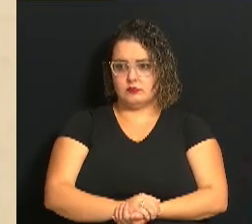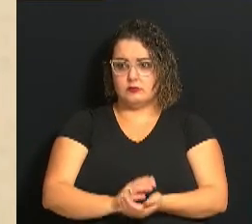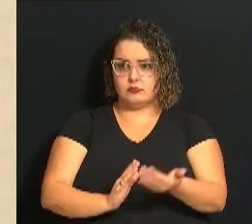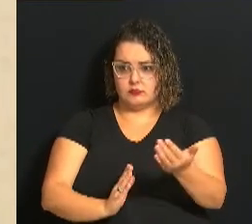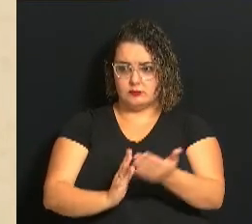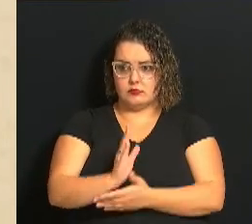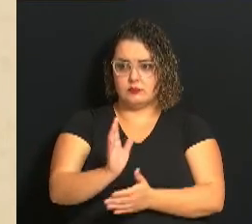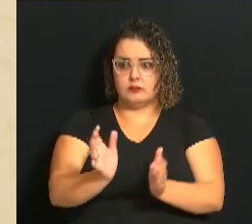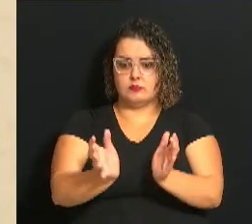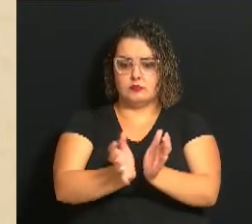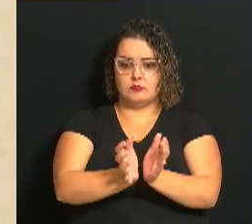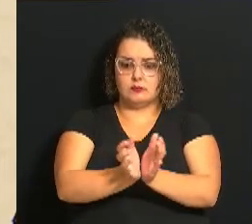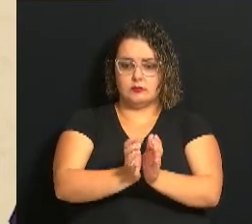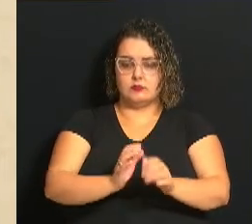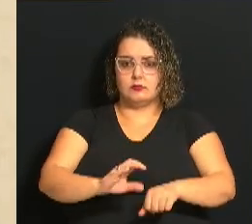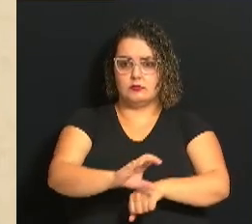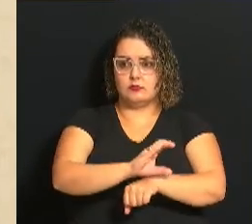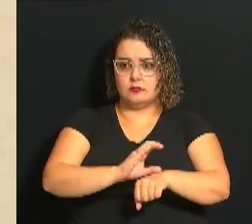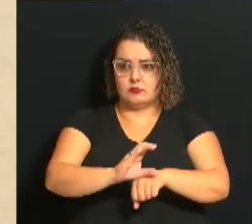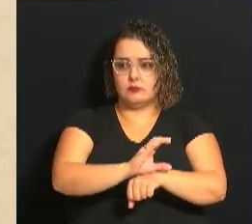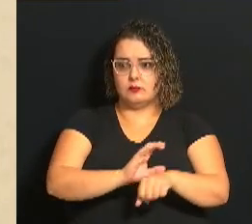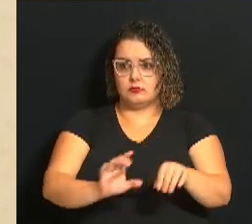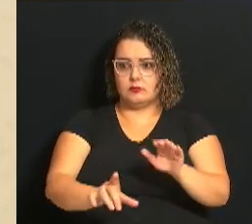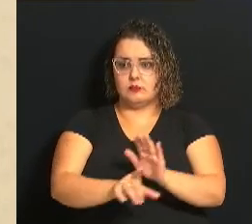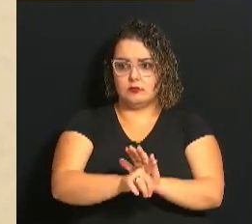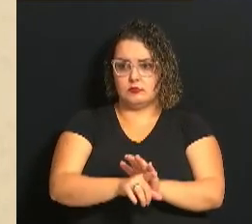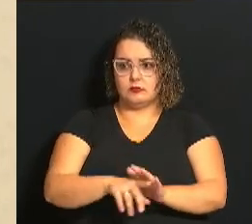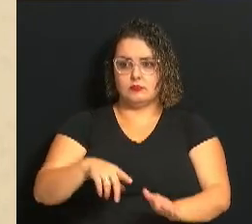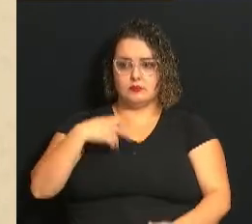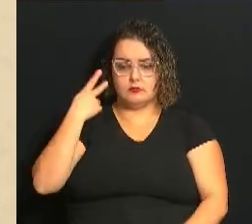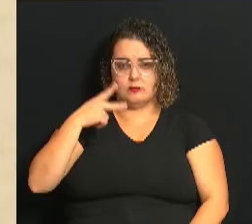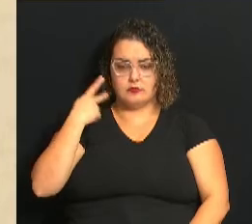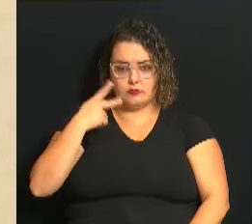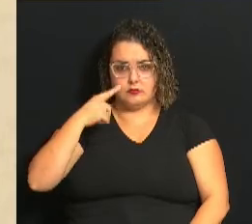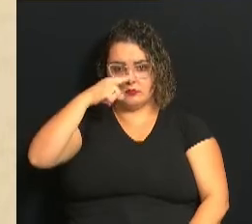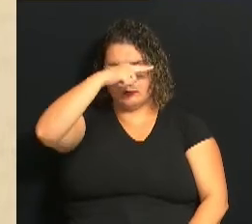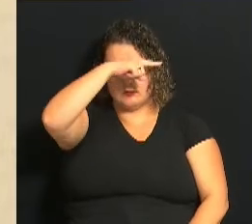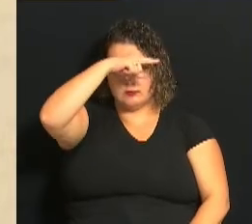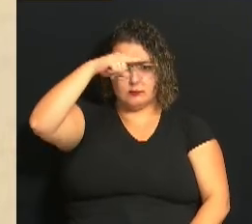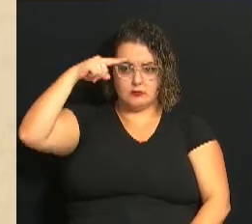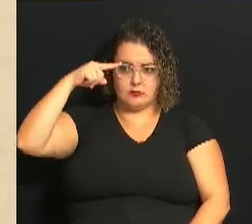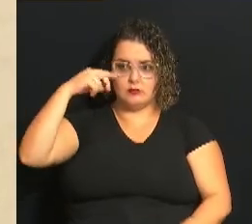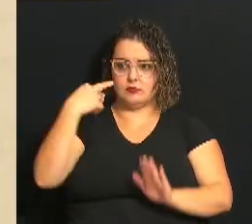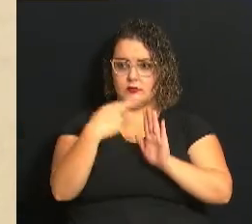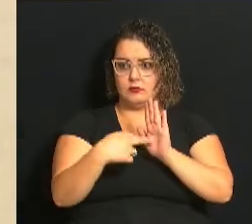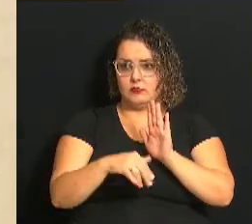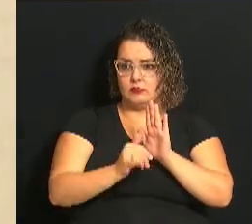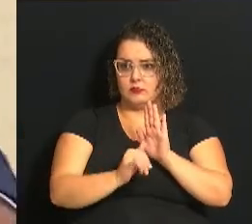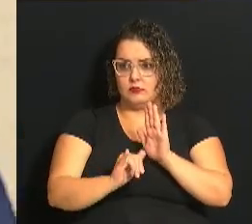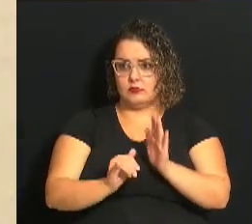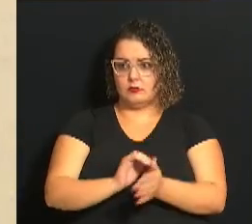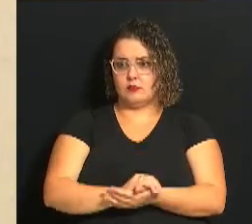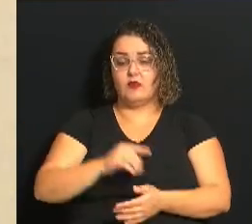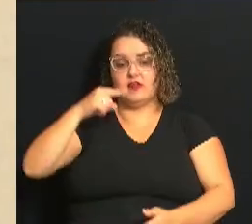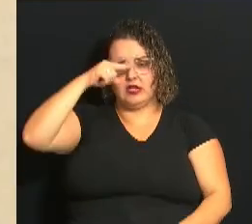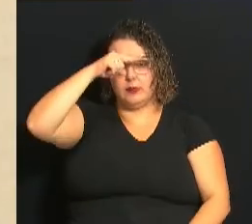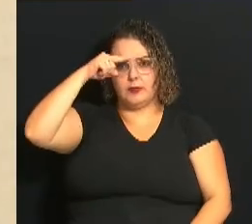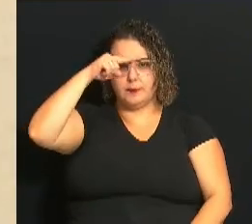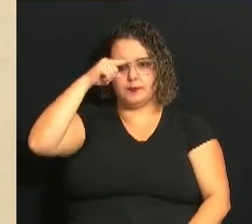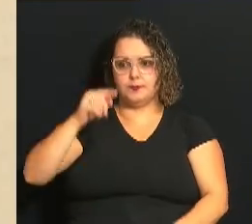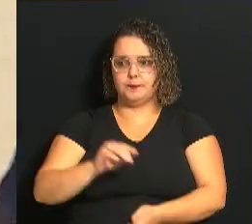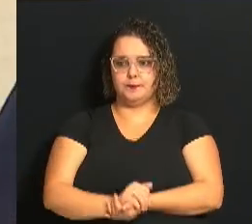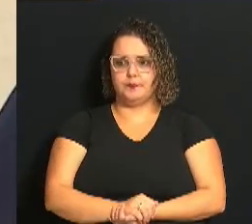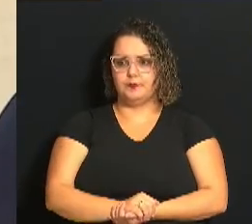de Legalidade, o vereador Felipe Marques foi o relator, então dá para a gente acelerar ele por aqui, tá bom?